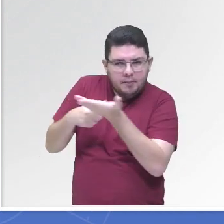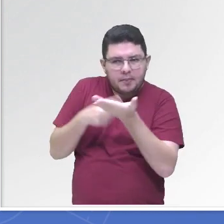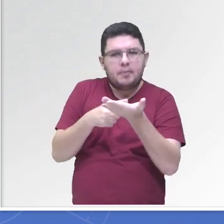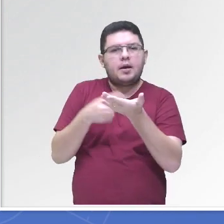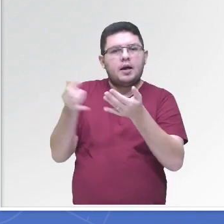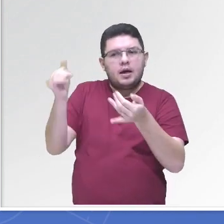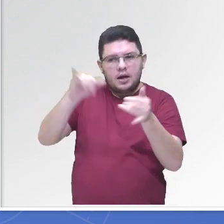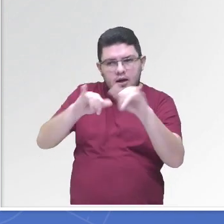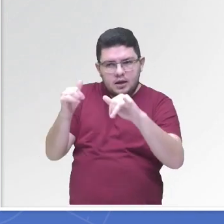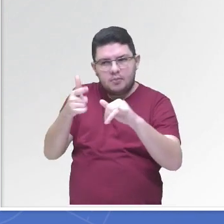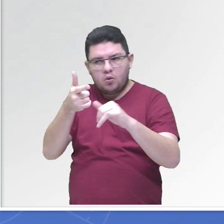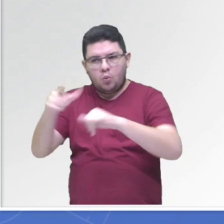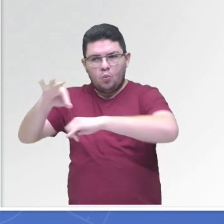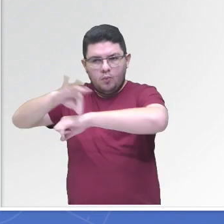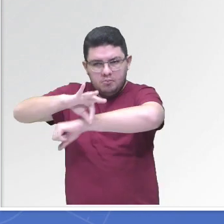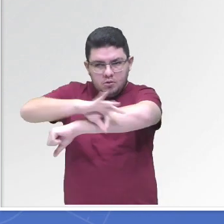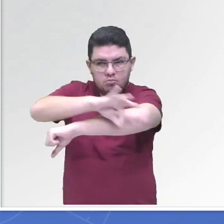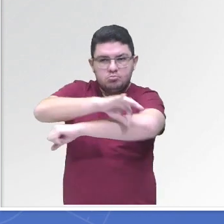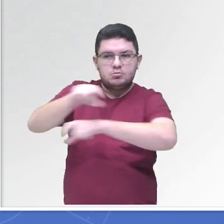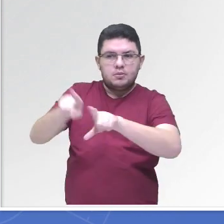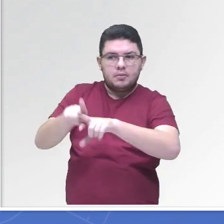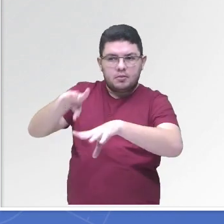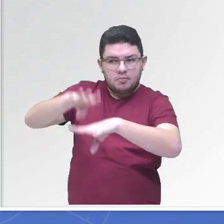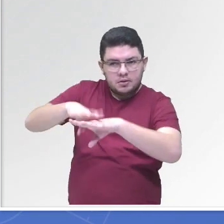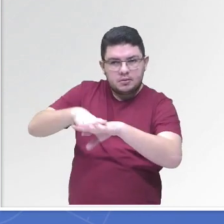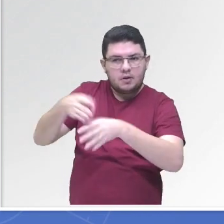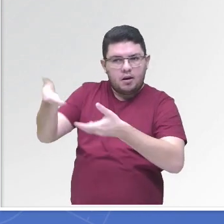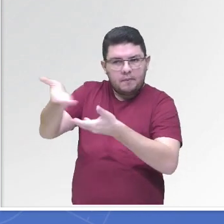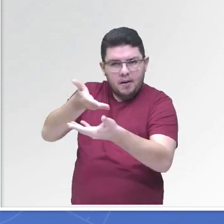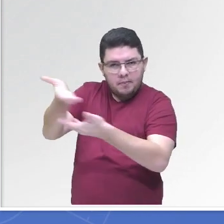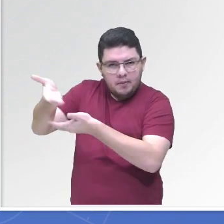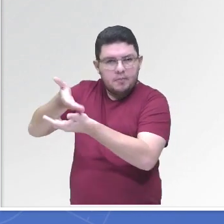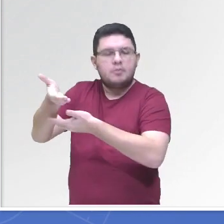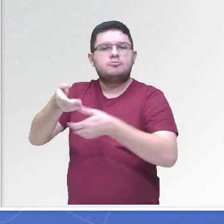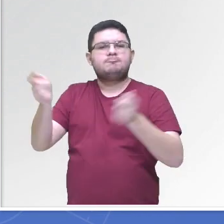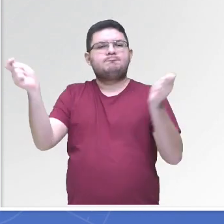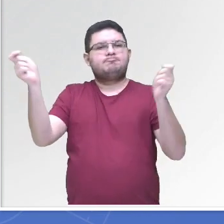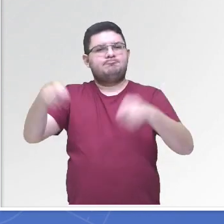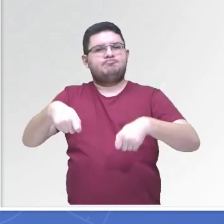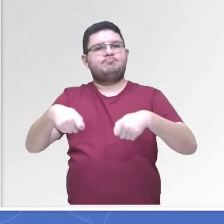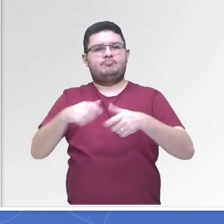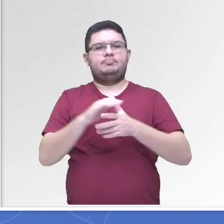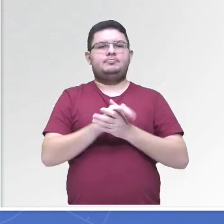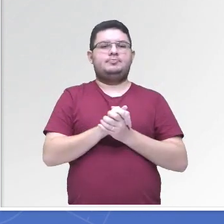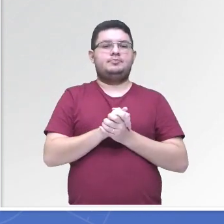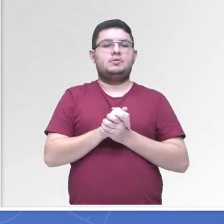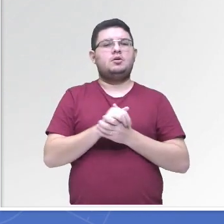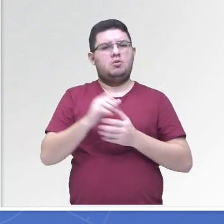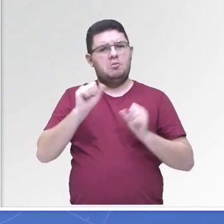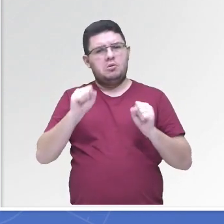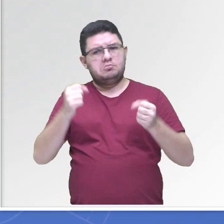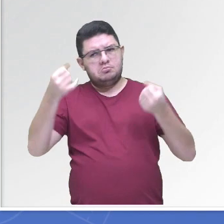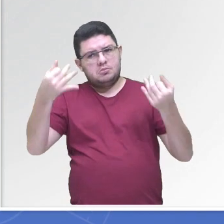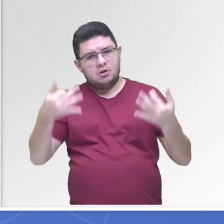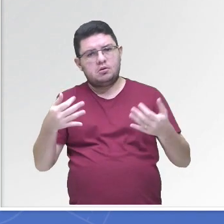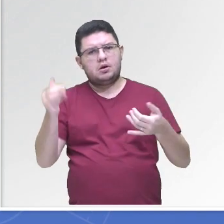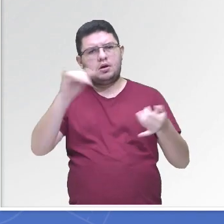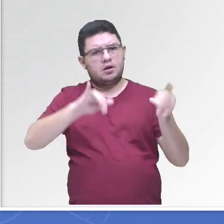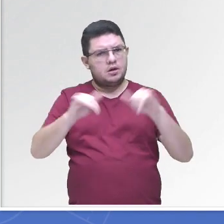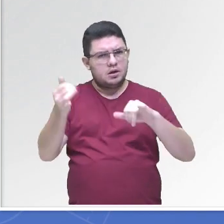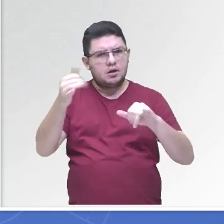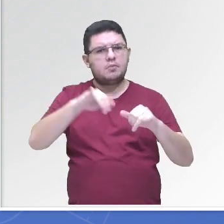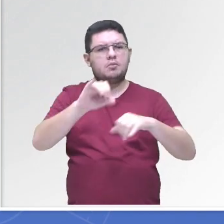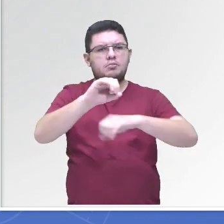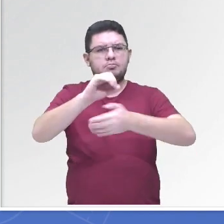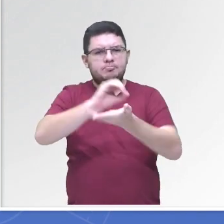química orgânica é importante. Eu poderia passar mais uma aula falando, né, da importância da química, mas a gente vai avançar um pouquinho mais